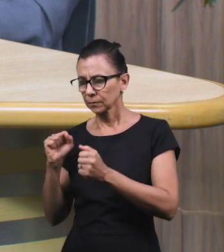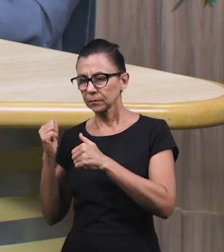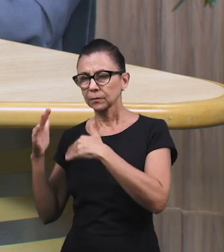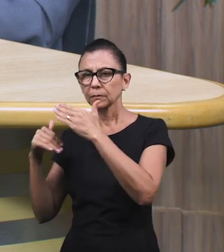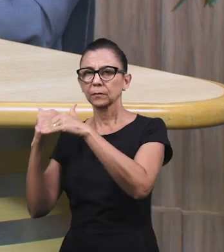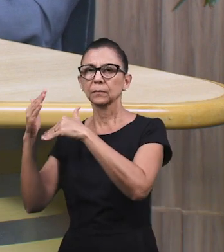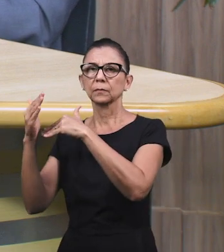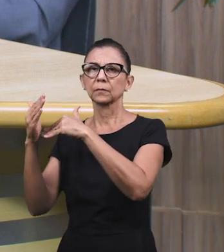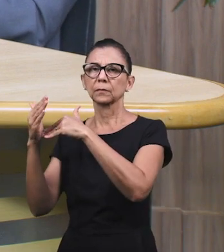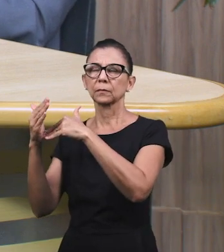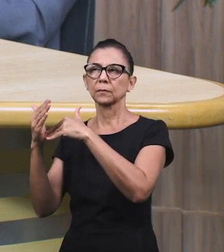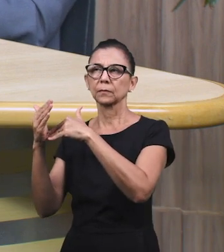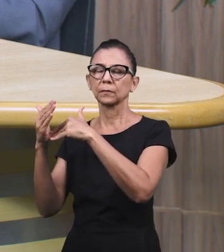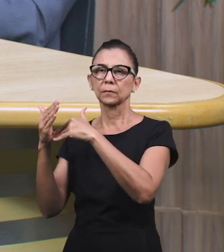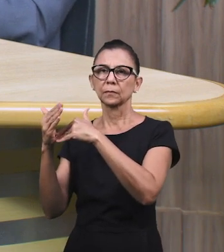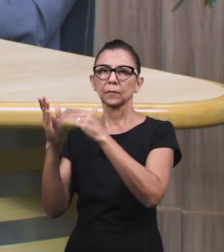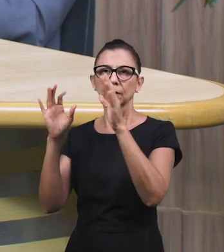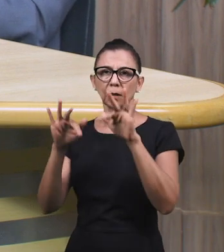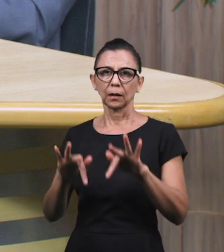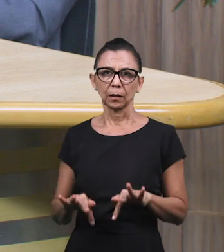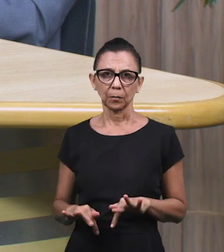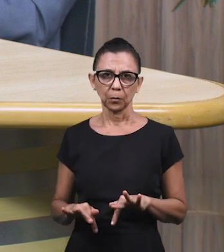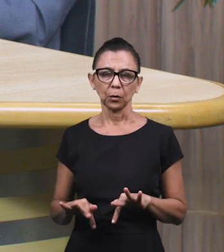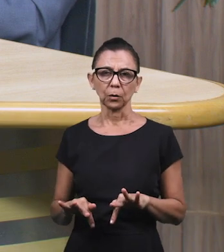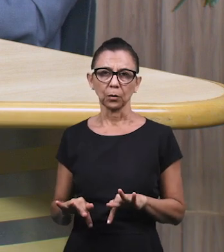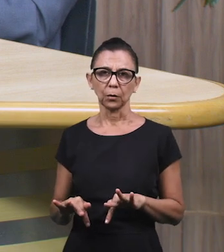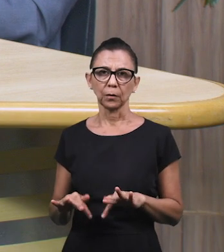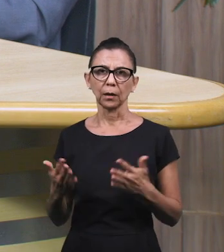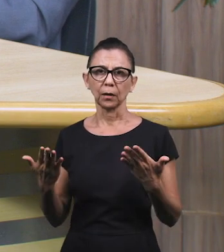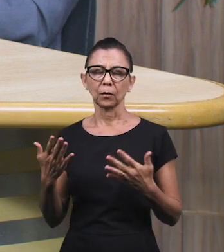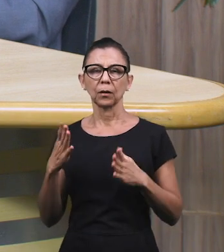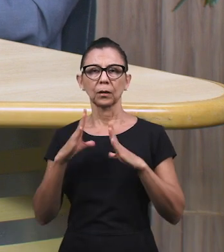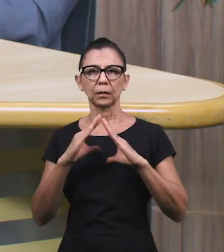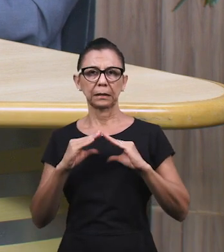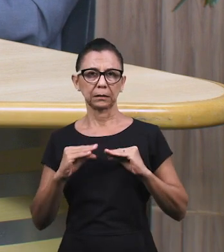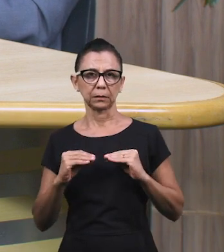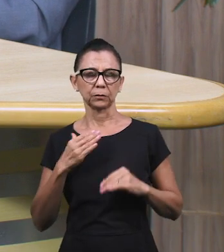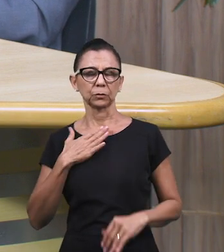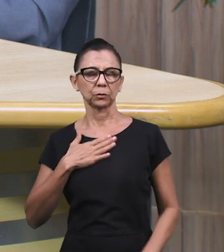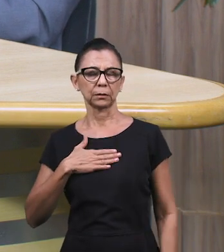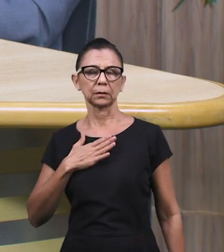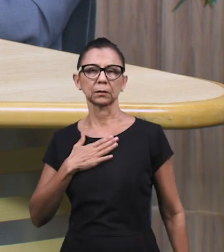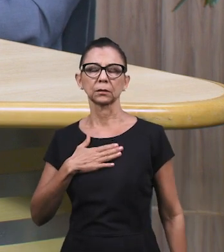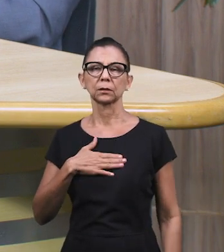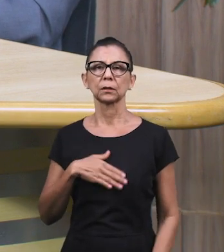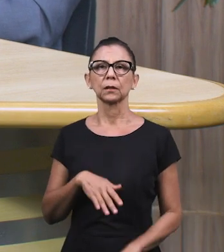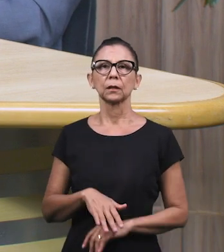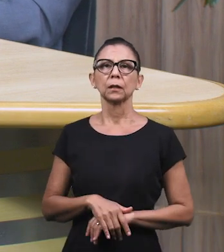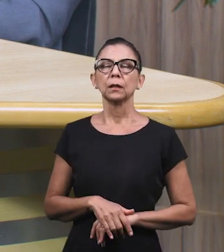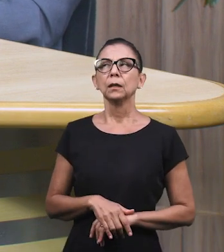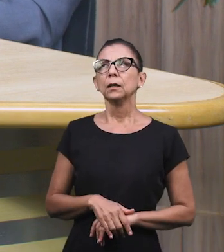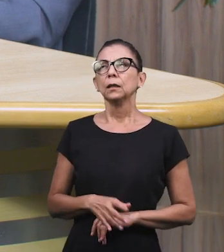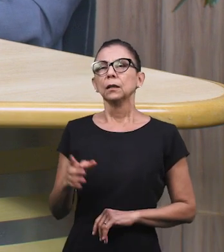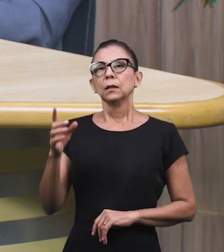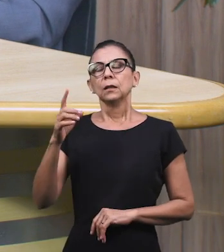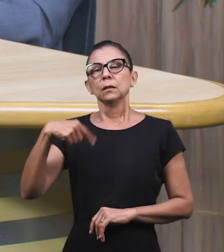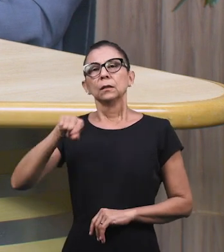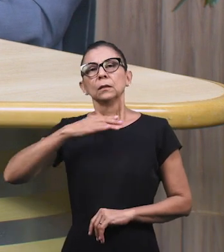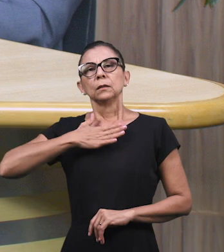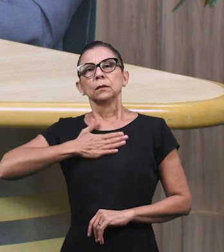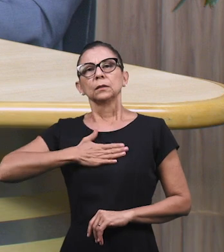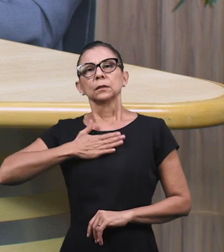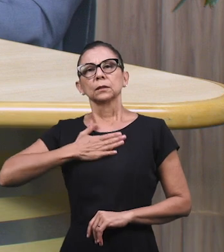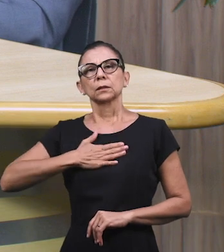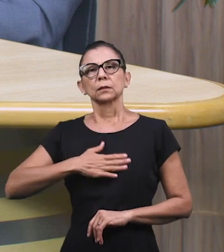chegar. Chegou, terminou a jornada, acabou, agora você diz, há um descanso. Há um descanso. O nosso descanso não é